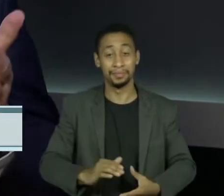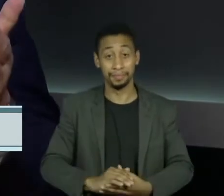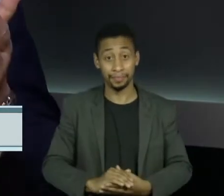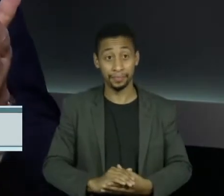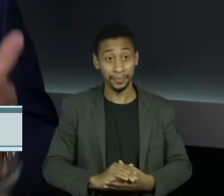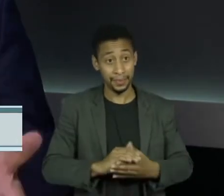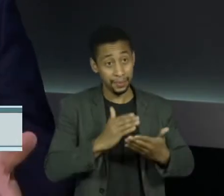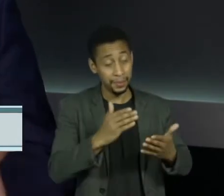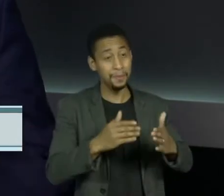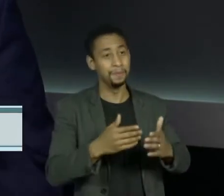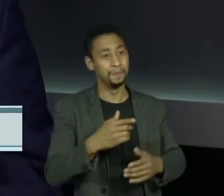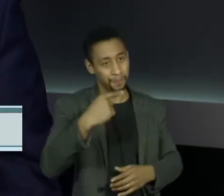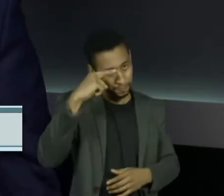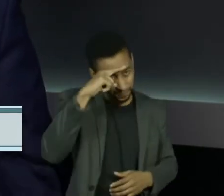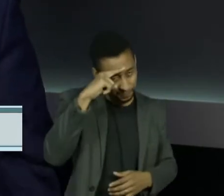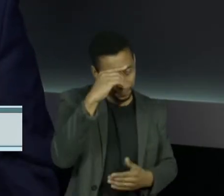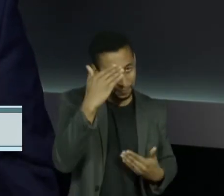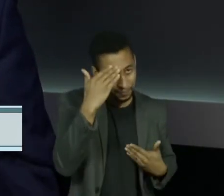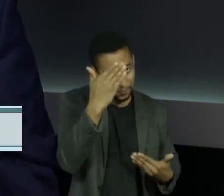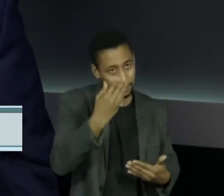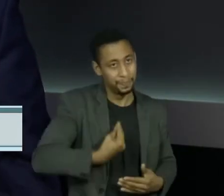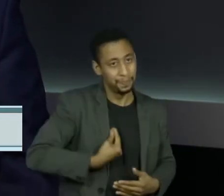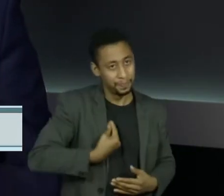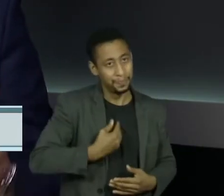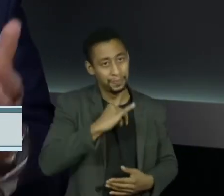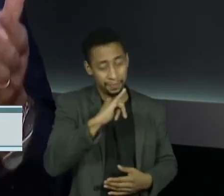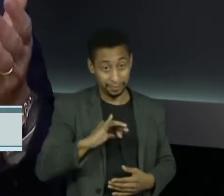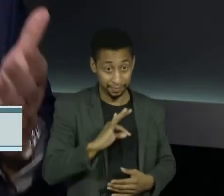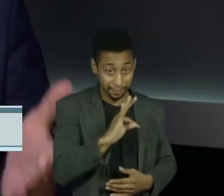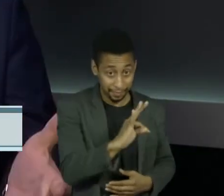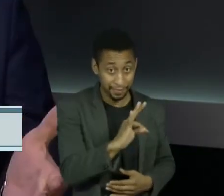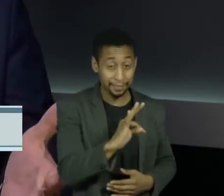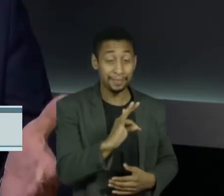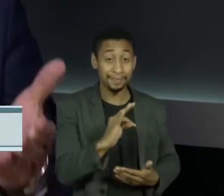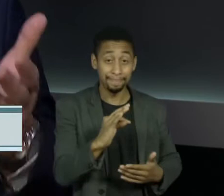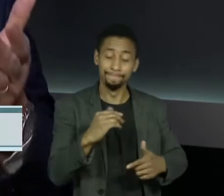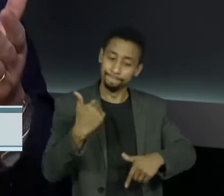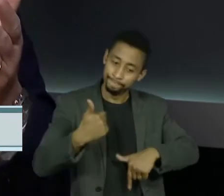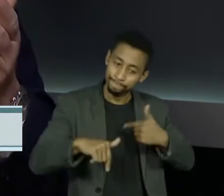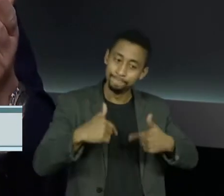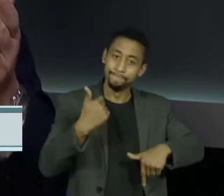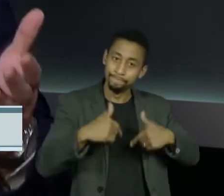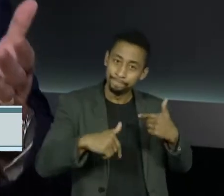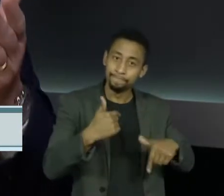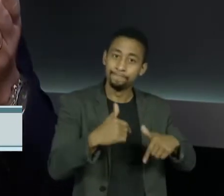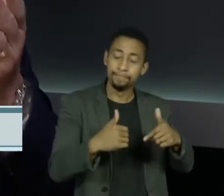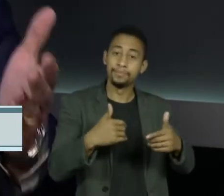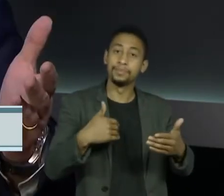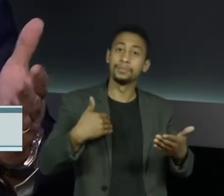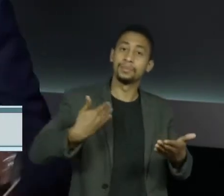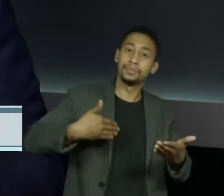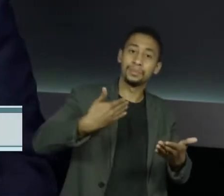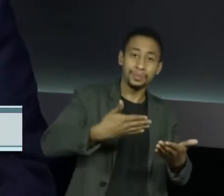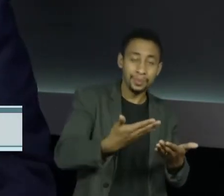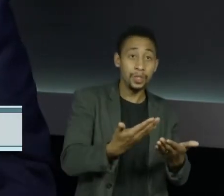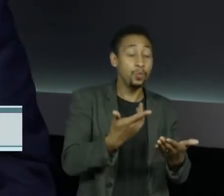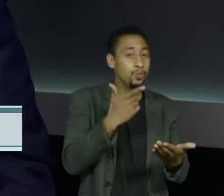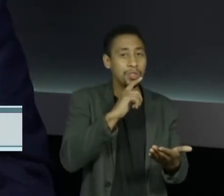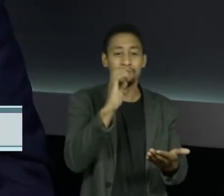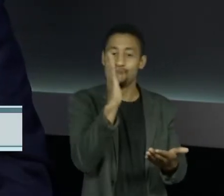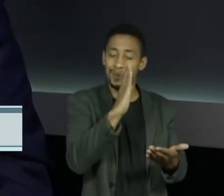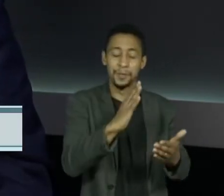Professor José Vicente, muito obrigado pela sua participação aqui no Jornal da Tarde. A gente trabalha para que a gente chegue a esse